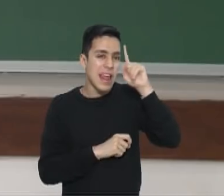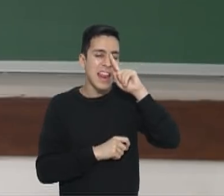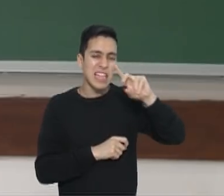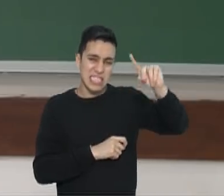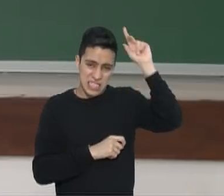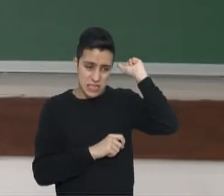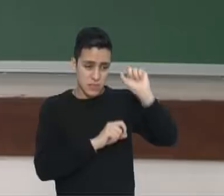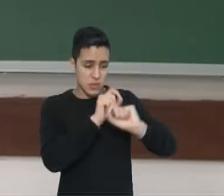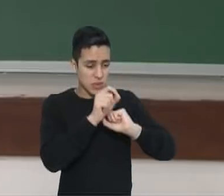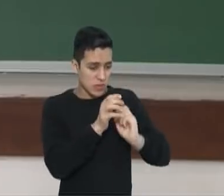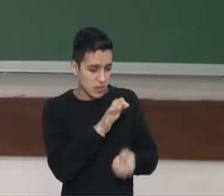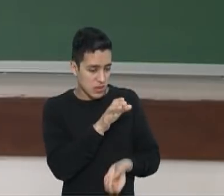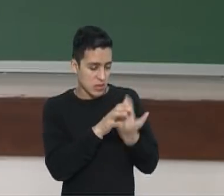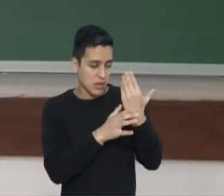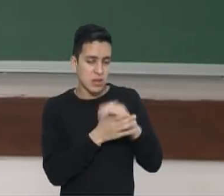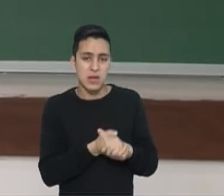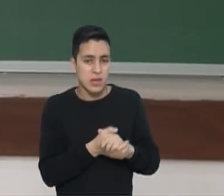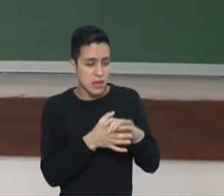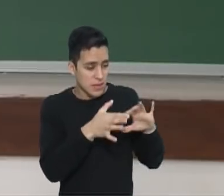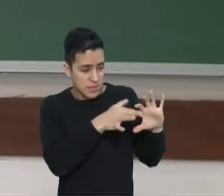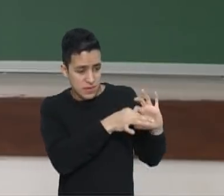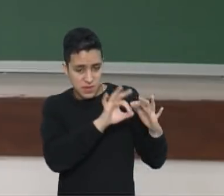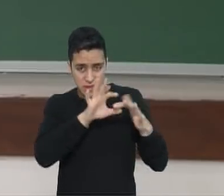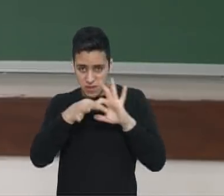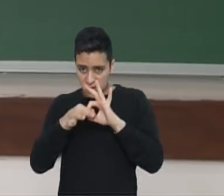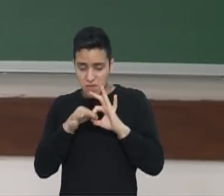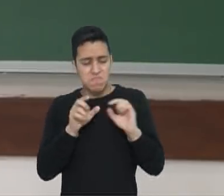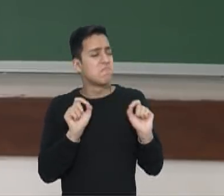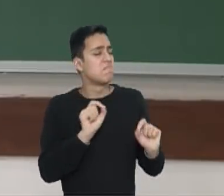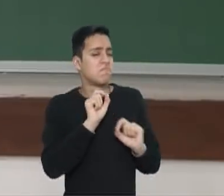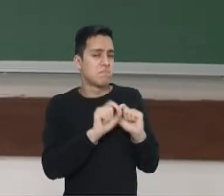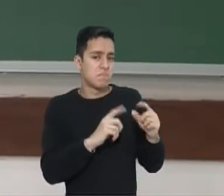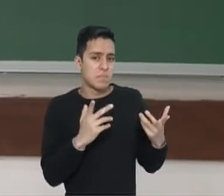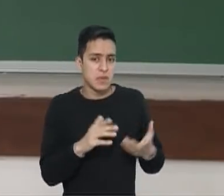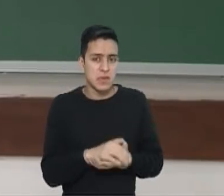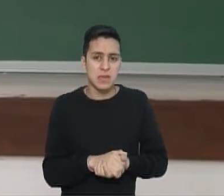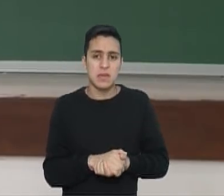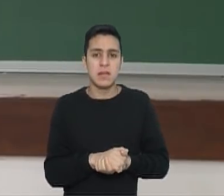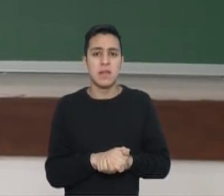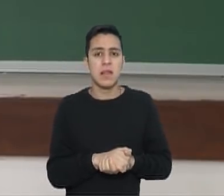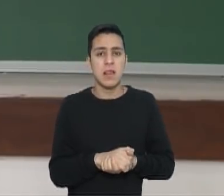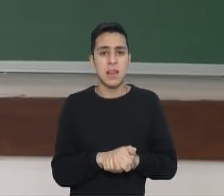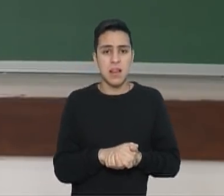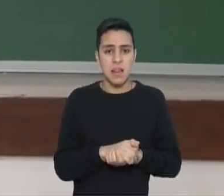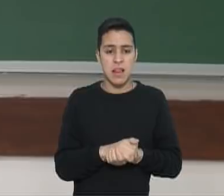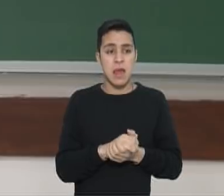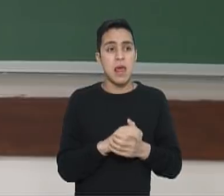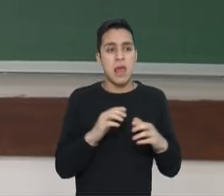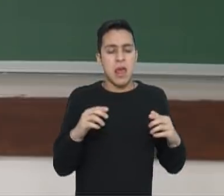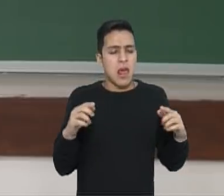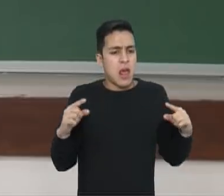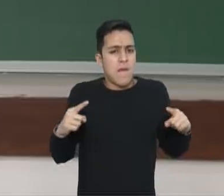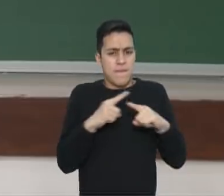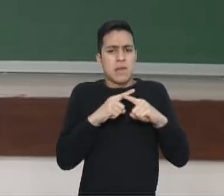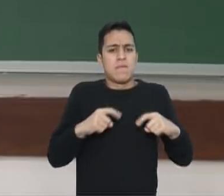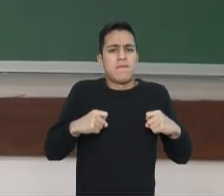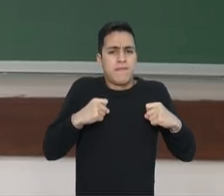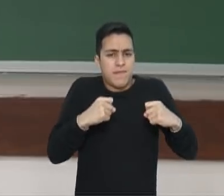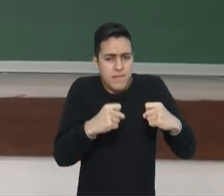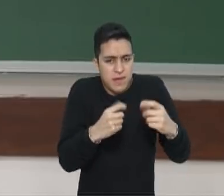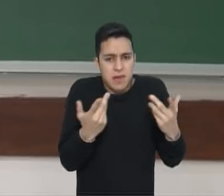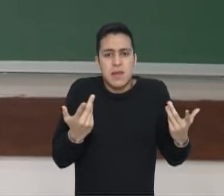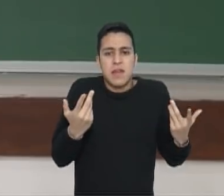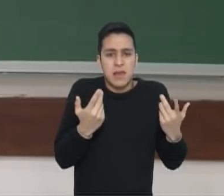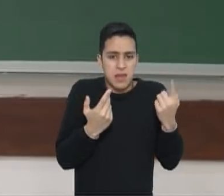na Grécia Antiga, quando surgiram as Olimpíadas, A competição da maratona, que coroa as Olimpíadas,